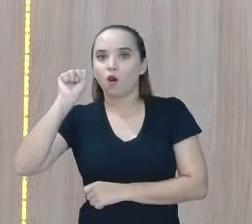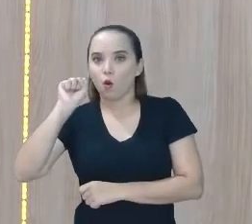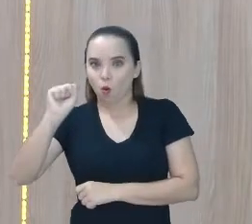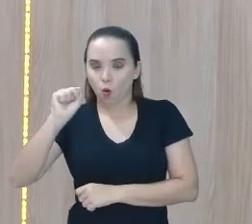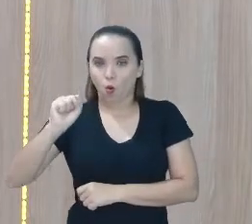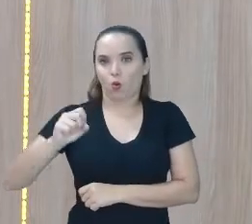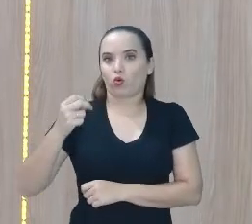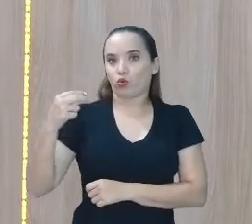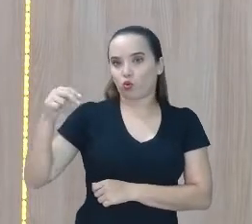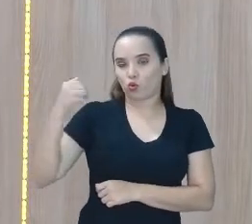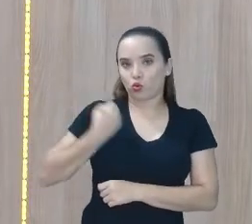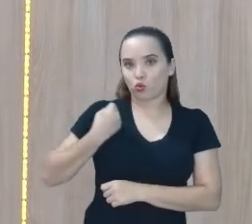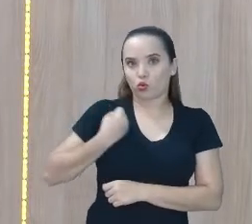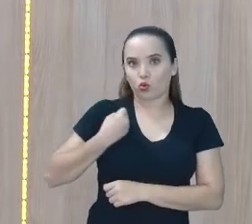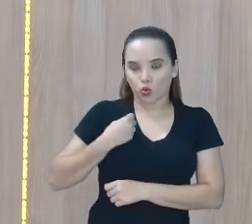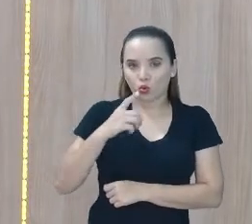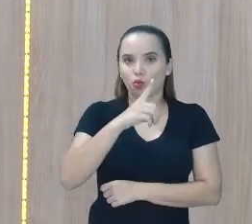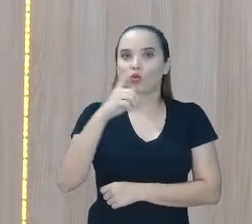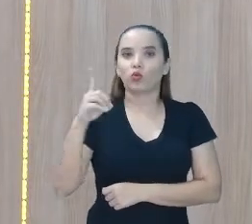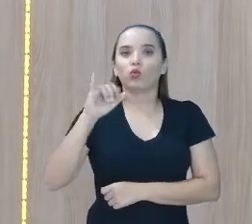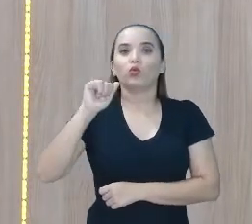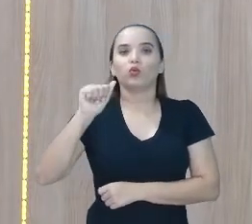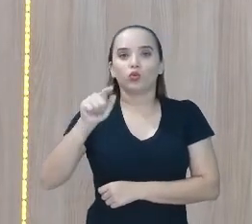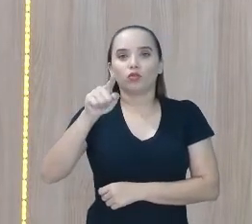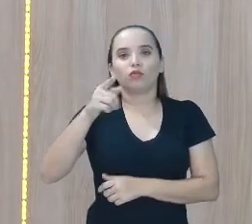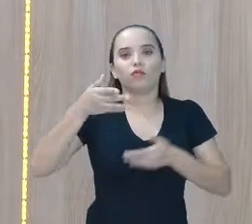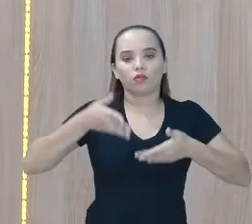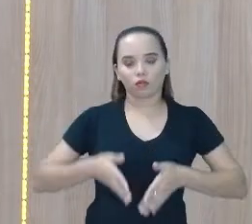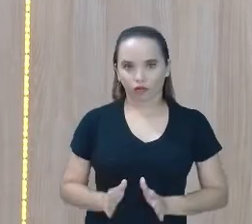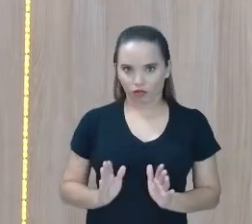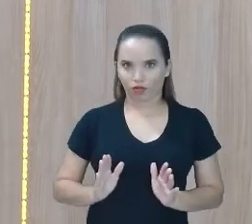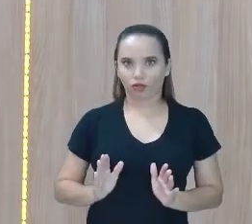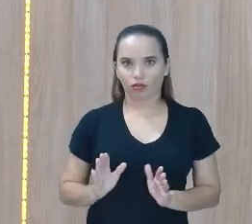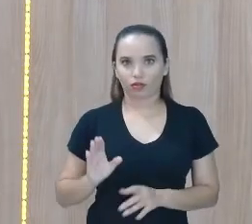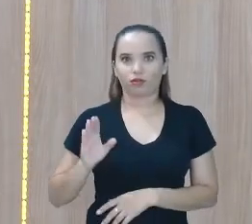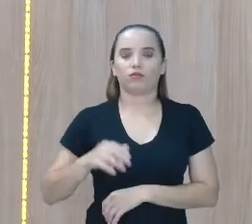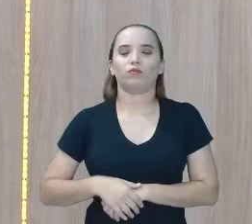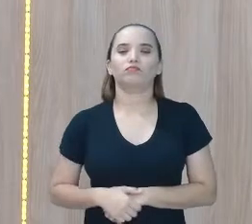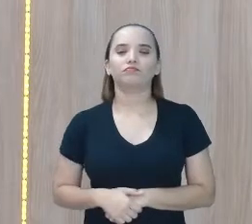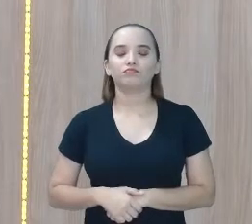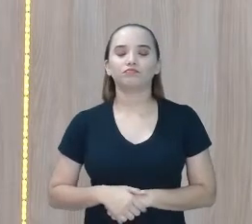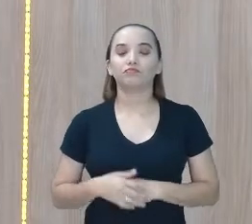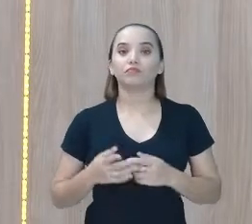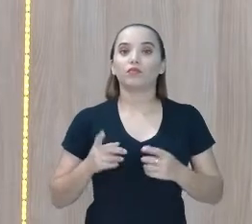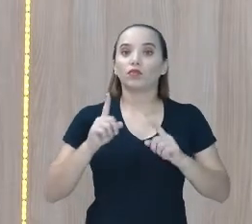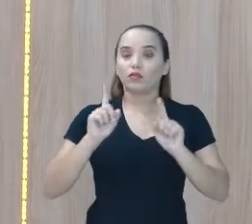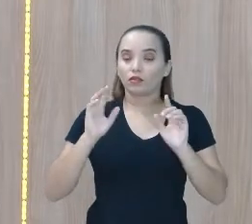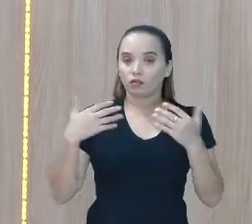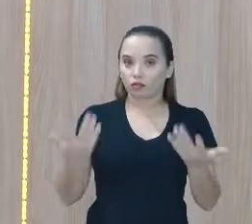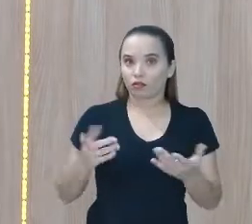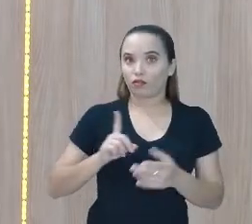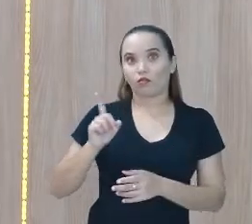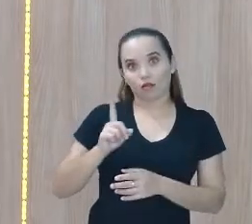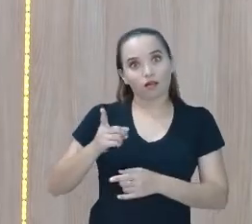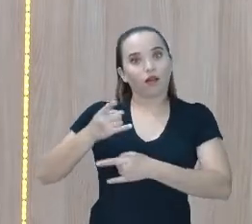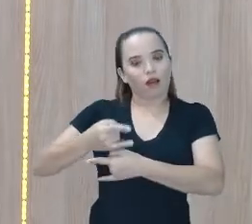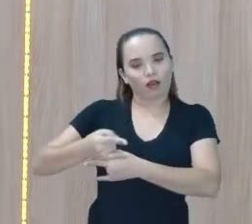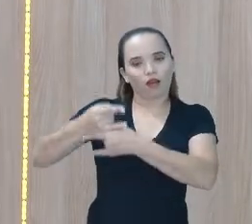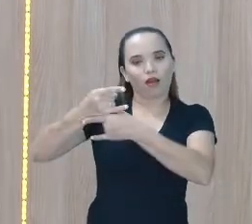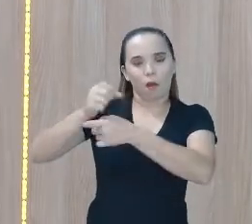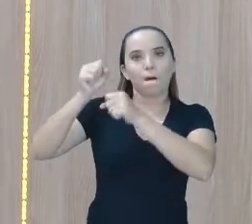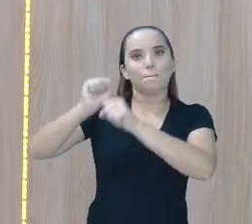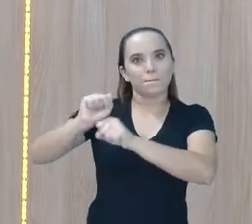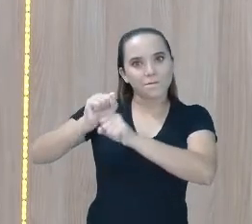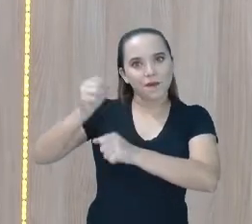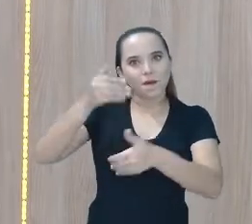dia, 2 dígitos para o mês e 4 dígitos para o ano, tá bom? E lá você vai poder participar do chat ao vivo, mandando seu